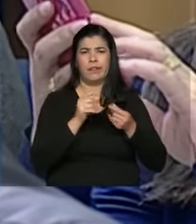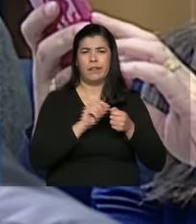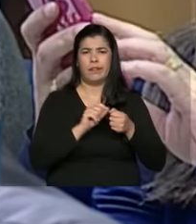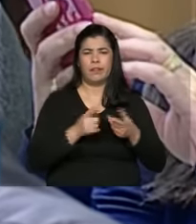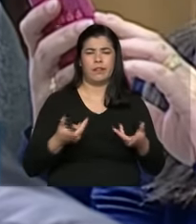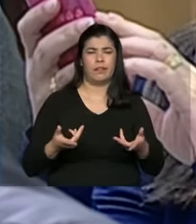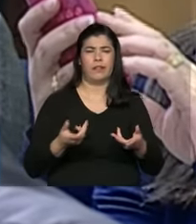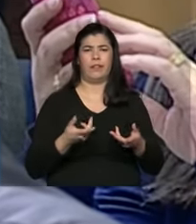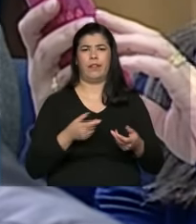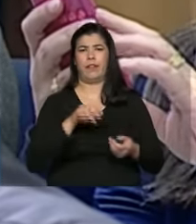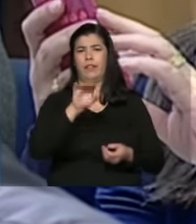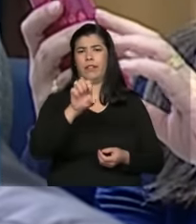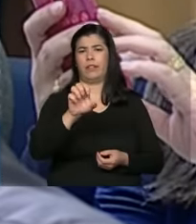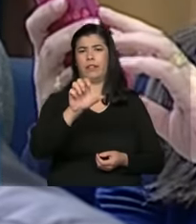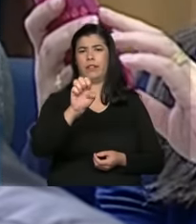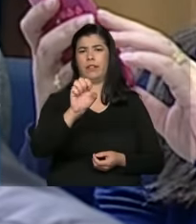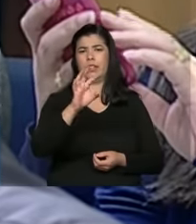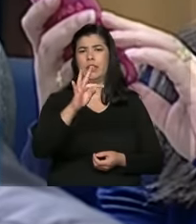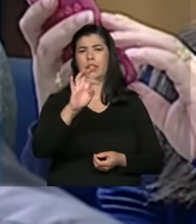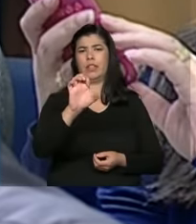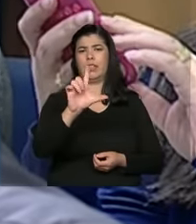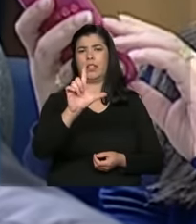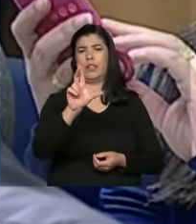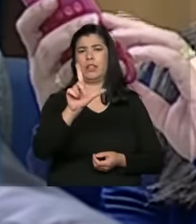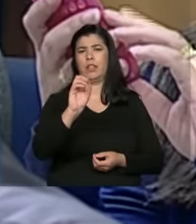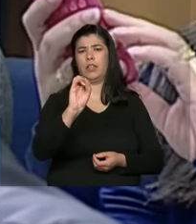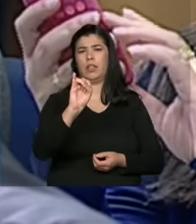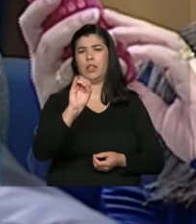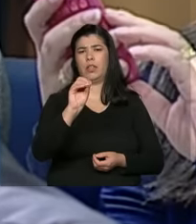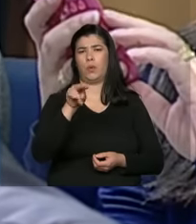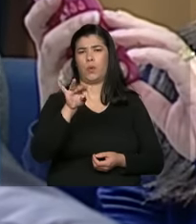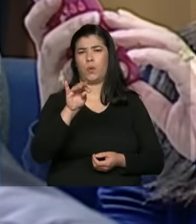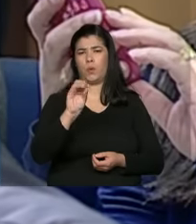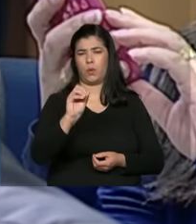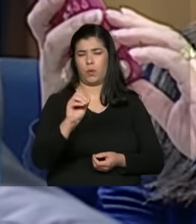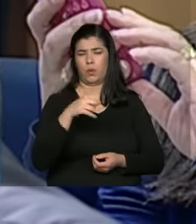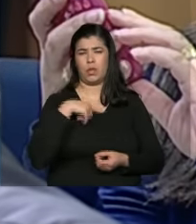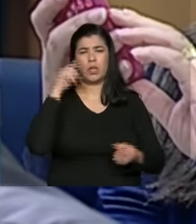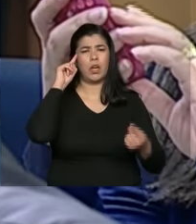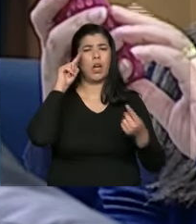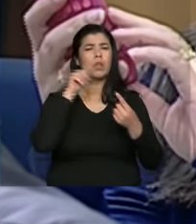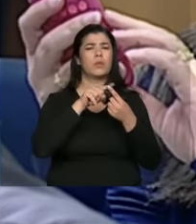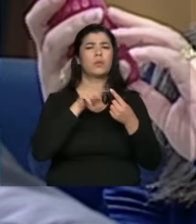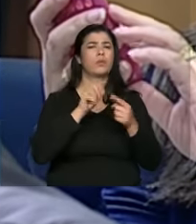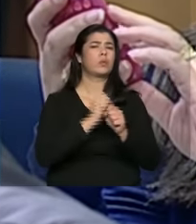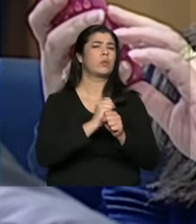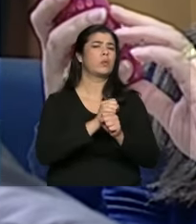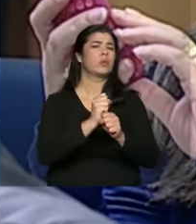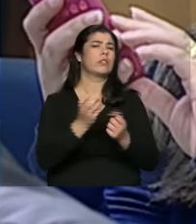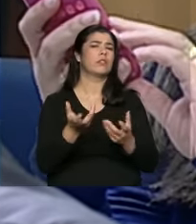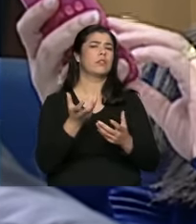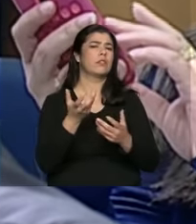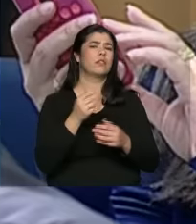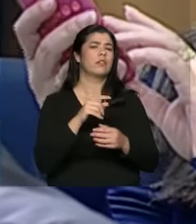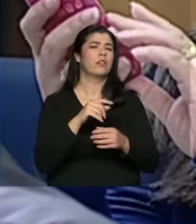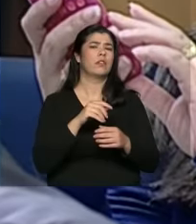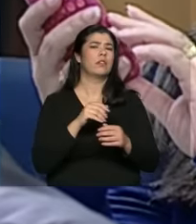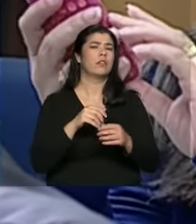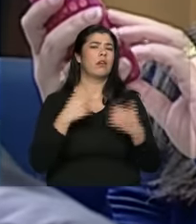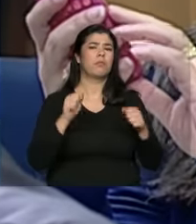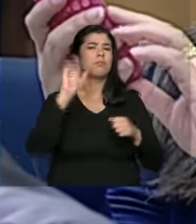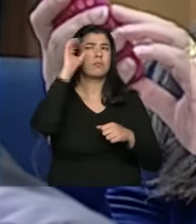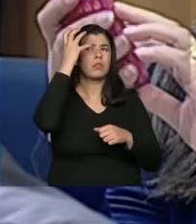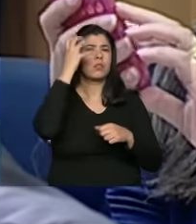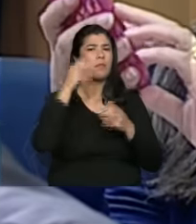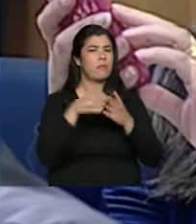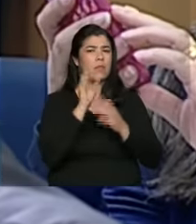eh qual vai ser a pena e e a estimativa do senhores de em quanto tempo isso vai est é possível eh pedir uma mobilização